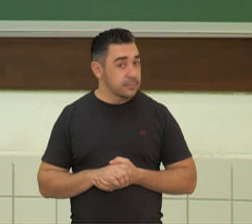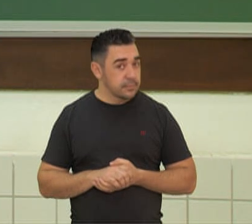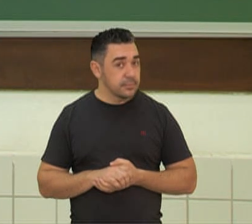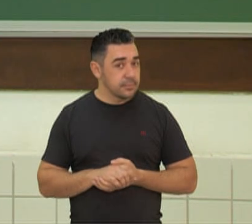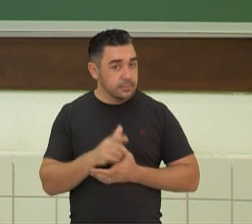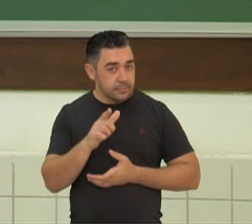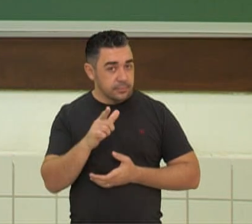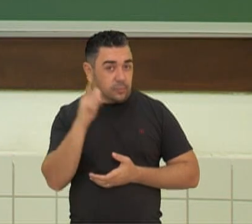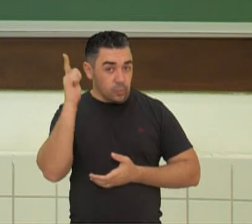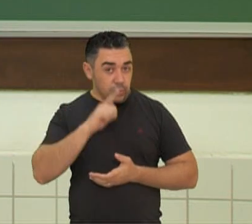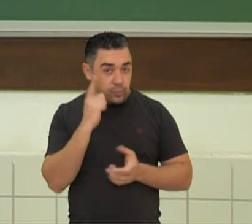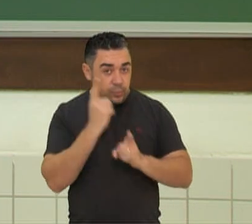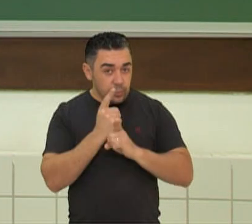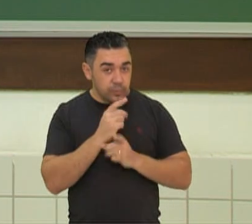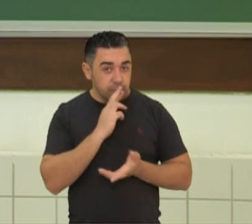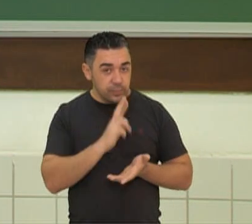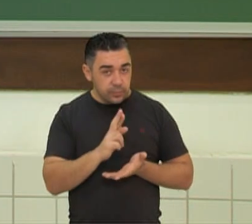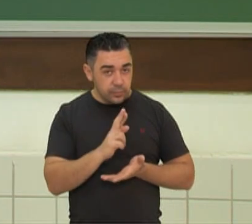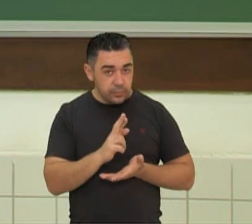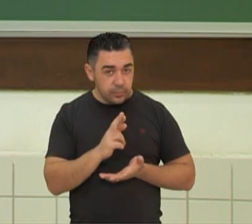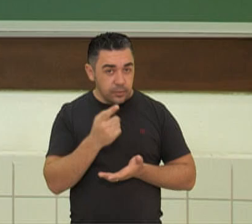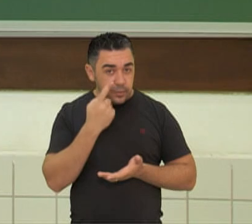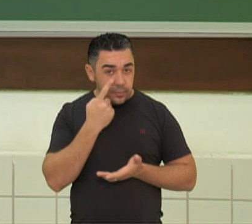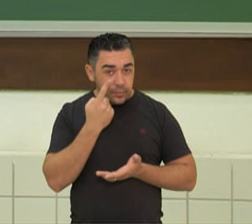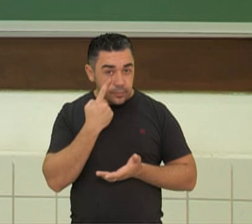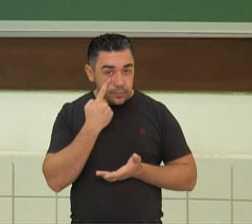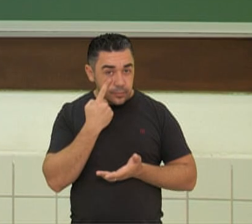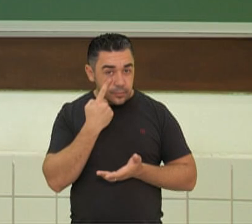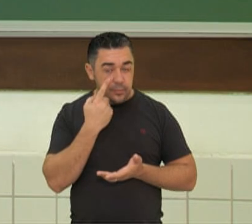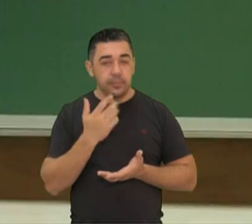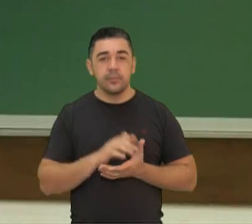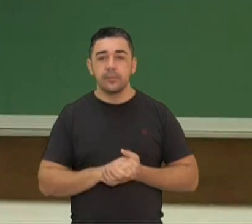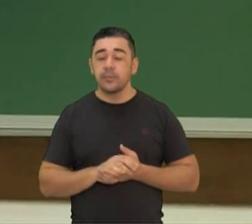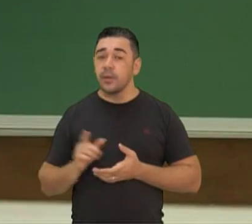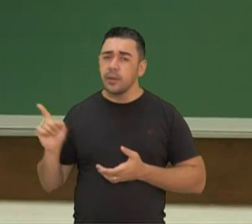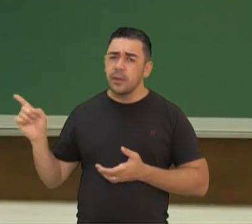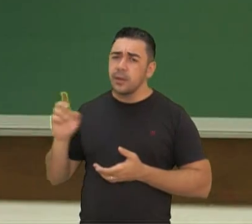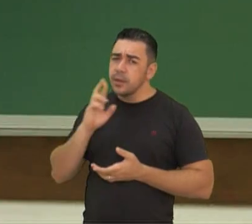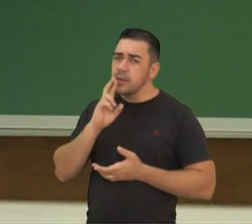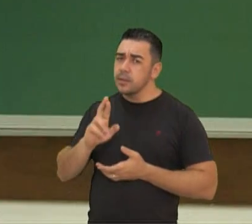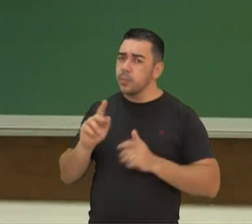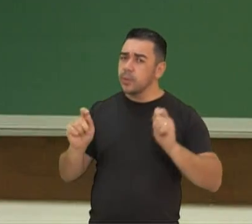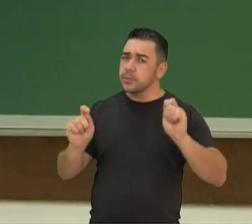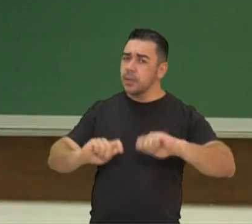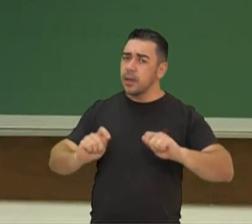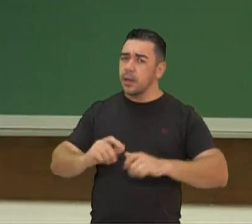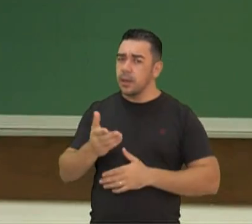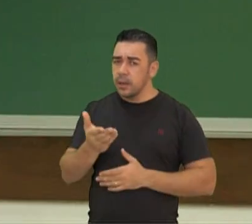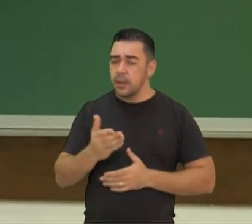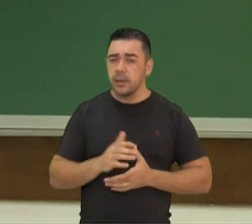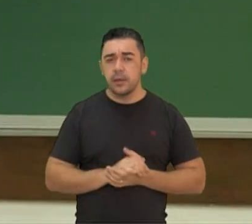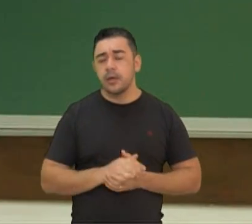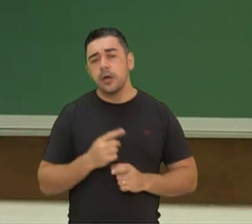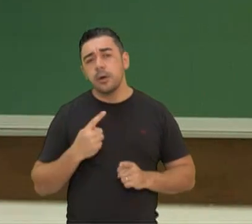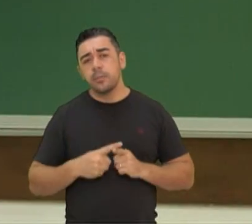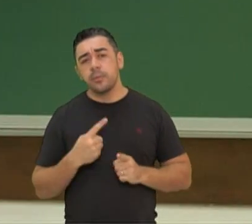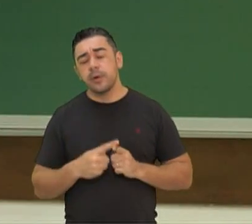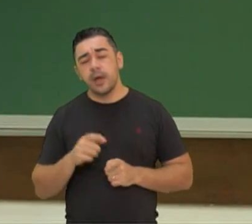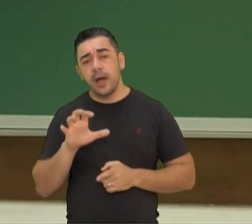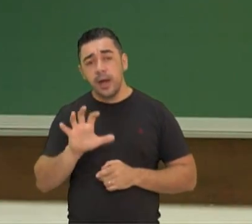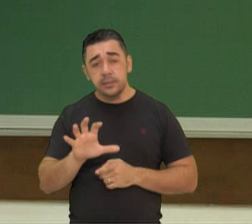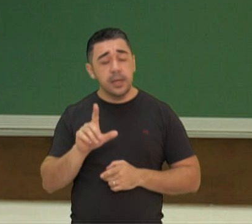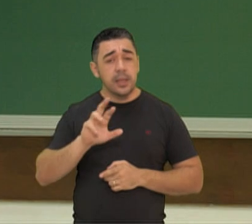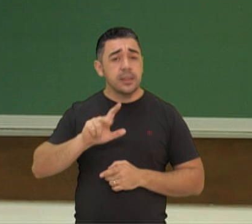Turma, conseguiram achar a resposta? Vamos verificar? A resposta é possível, tá? Porque essa ação não